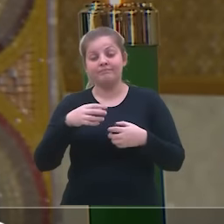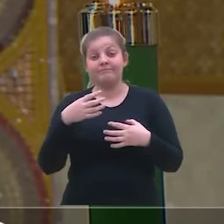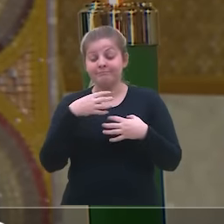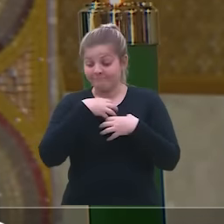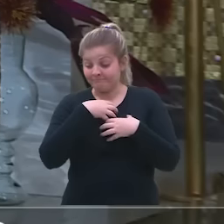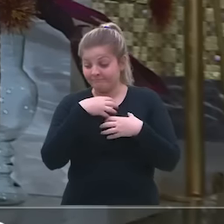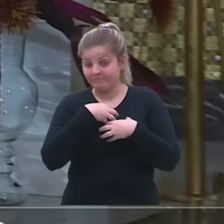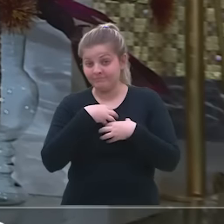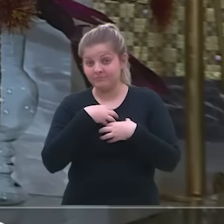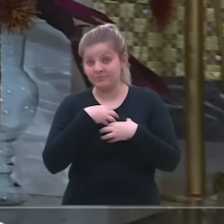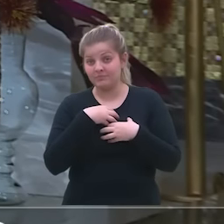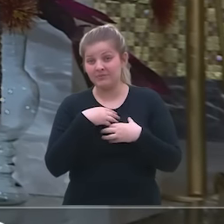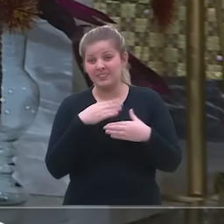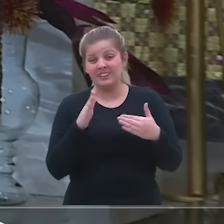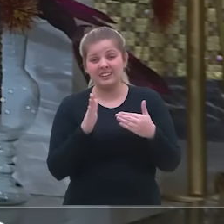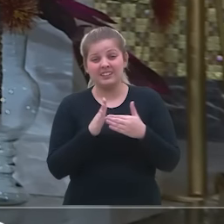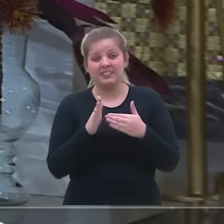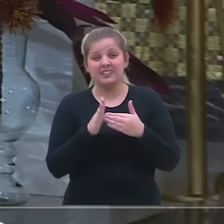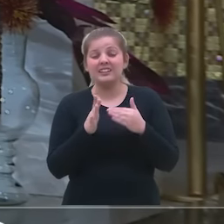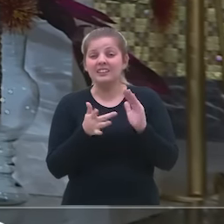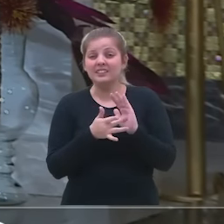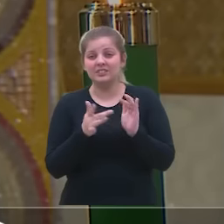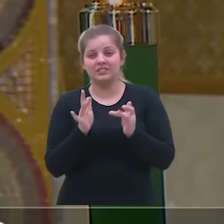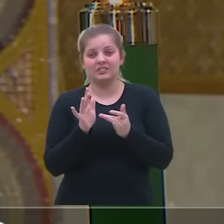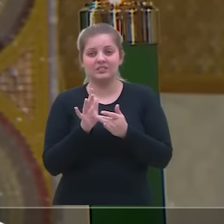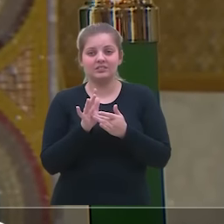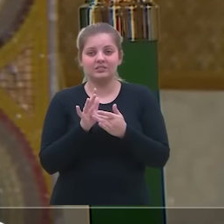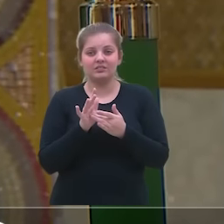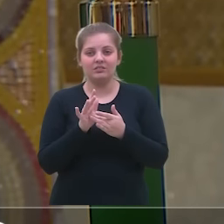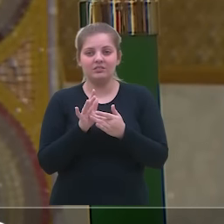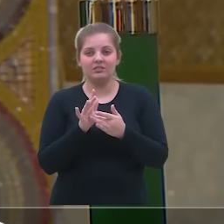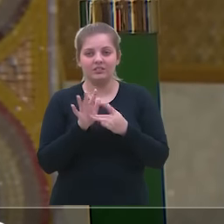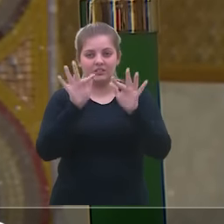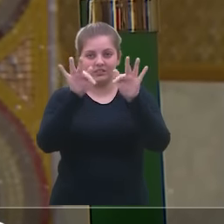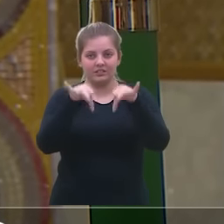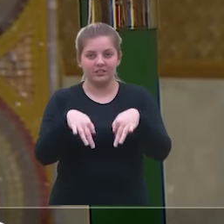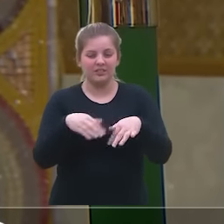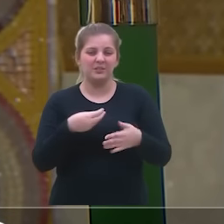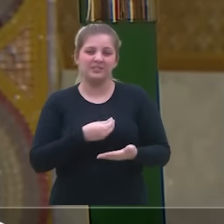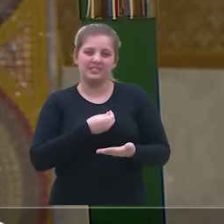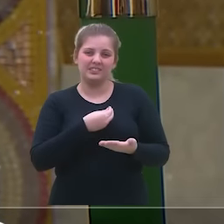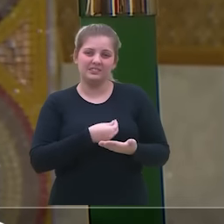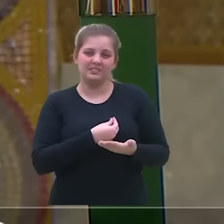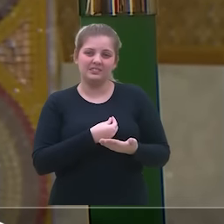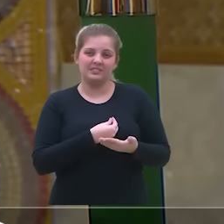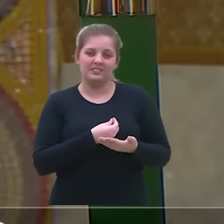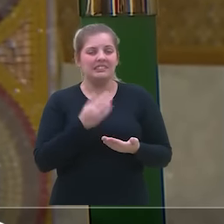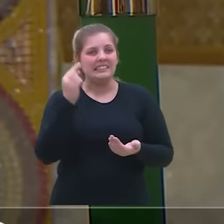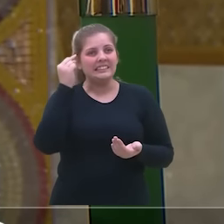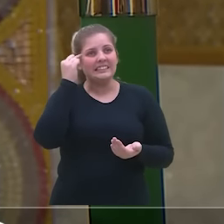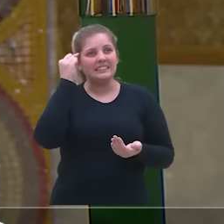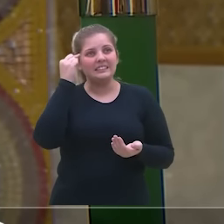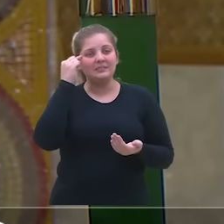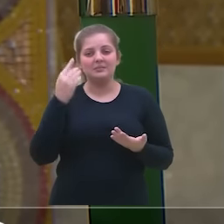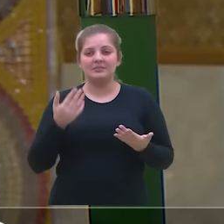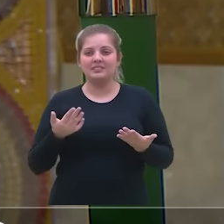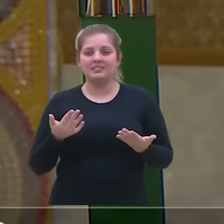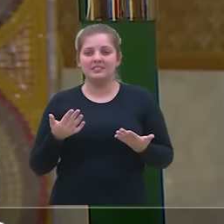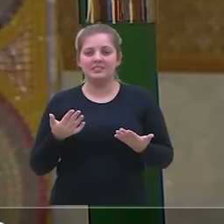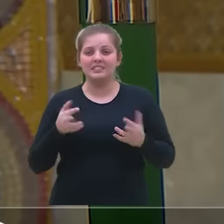fundo até Jesus no finalzinho da vida